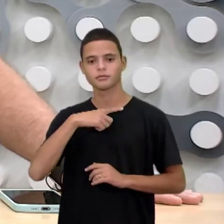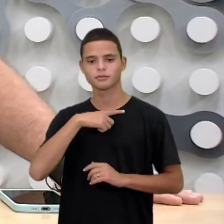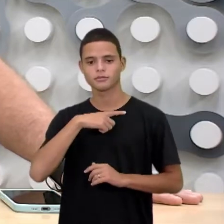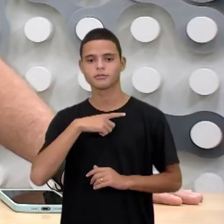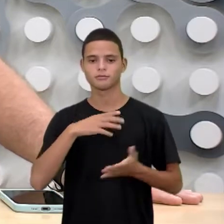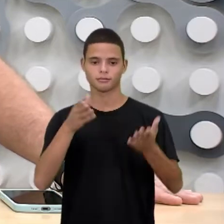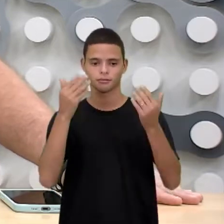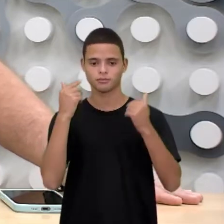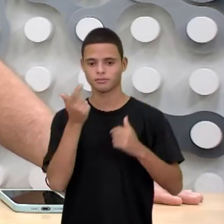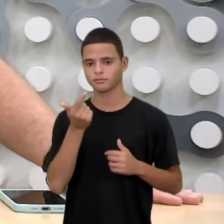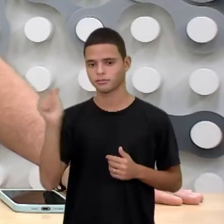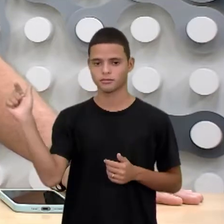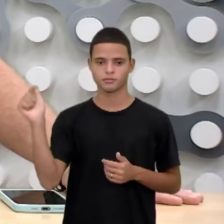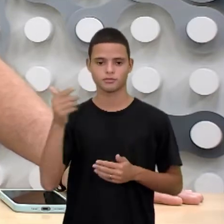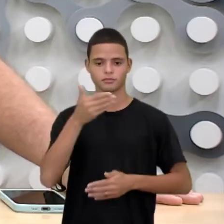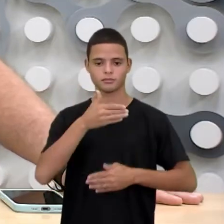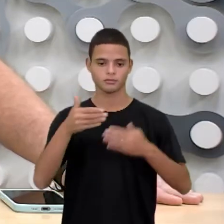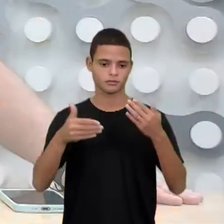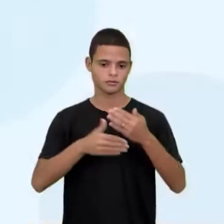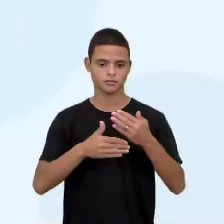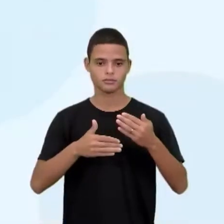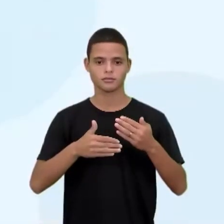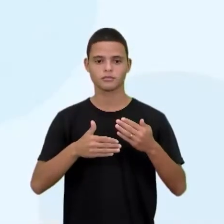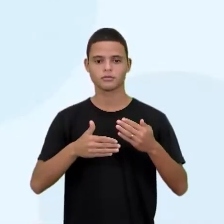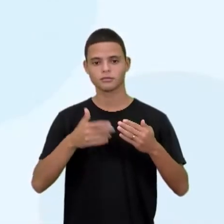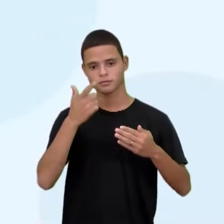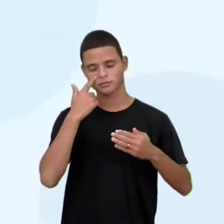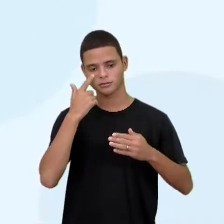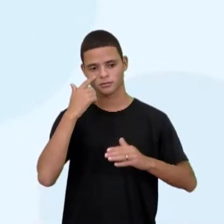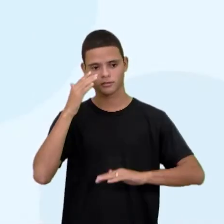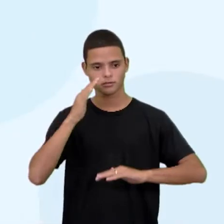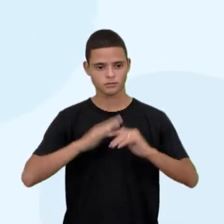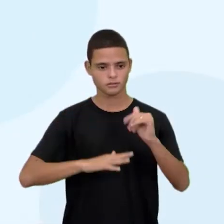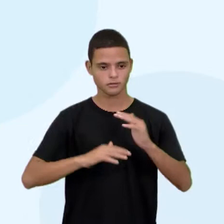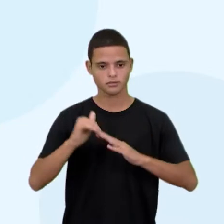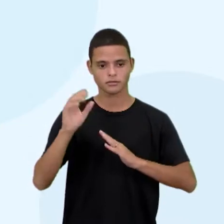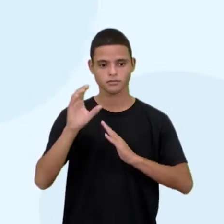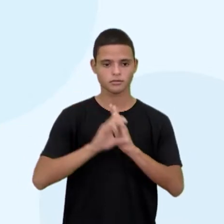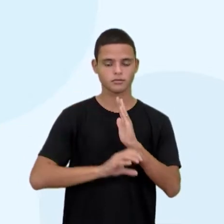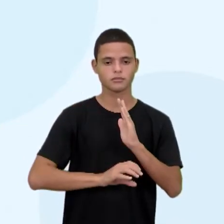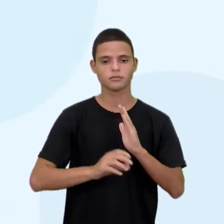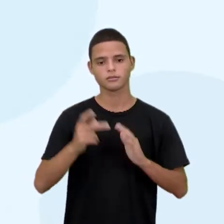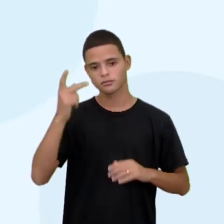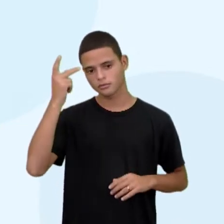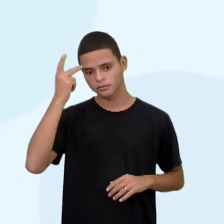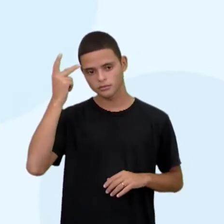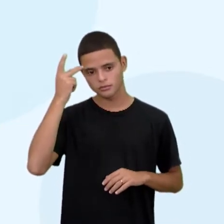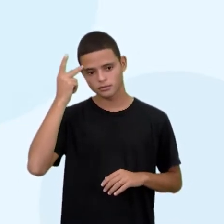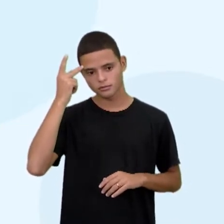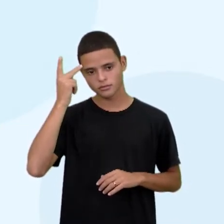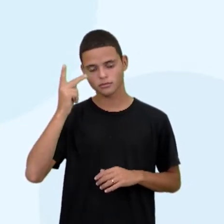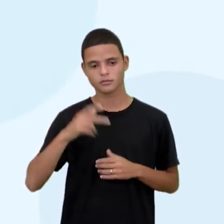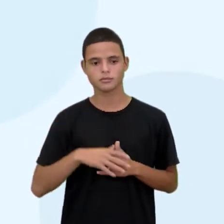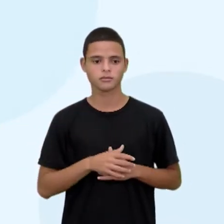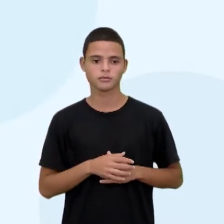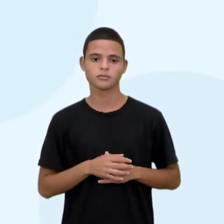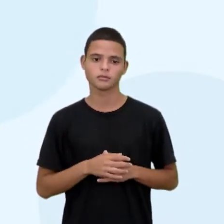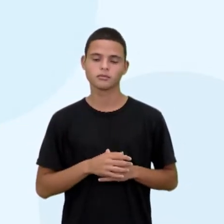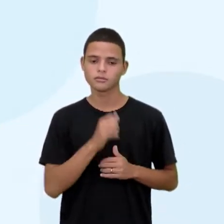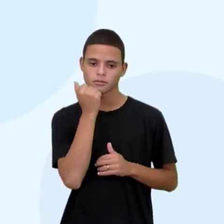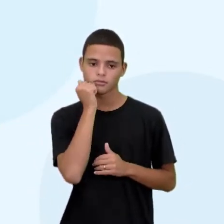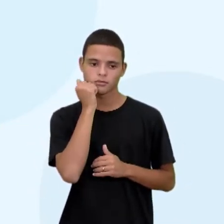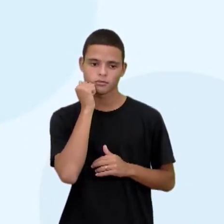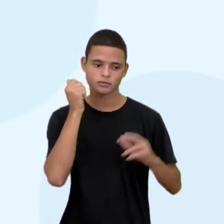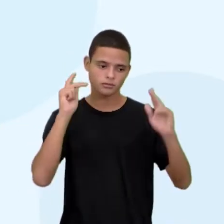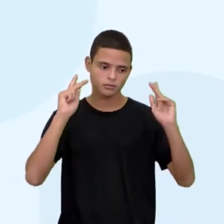Vamos lá para a próxima tela, que aí nós vamos ver aí habilidades do currículo paulista, né? Então são as habilidades de ciências